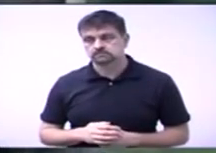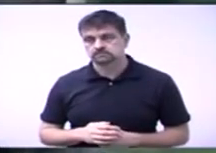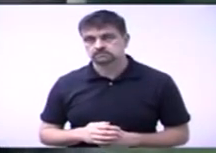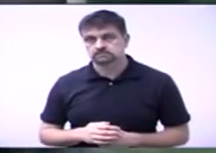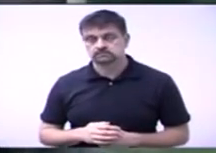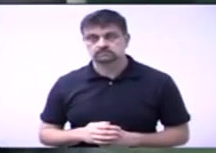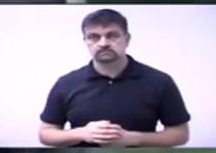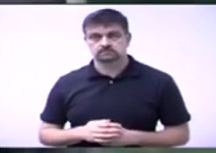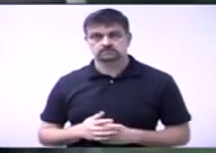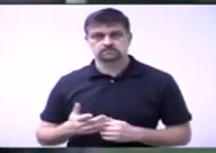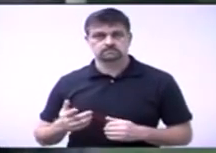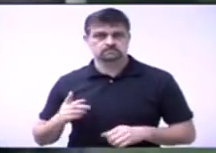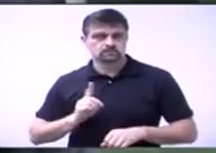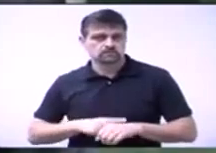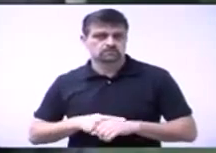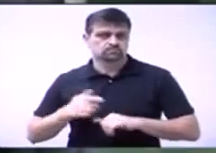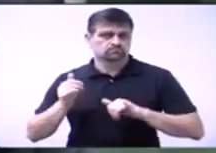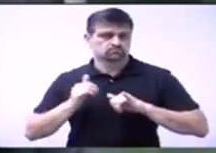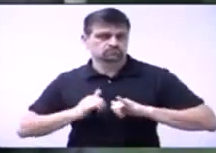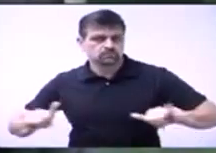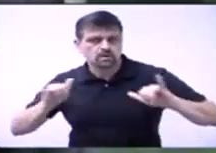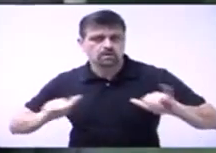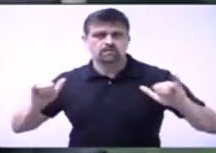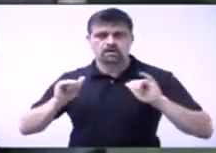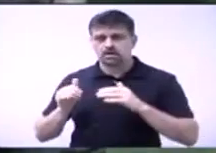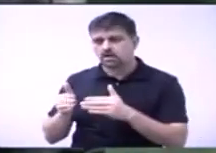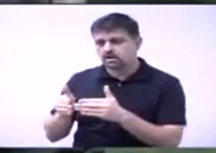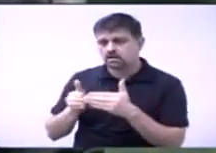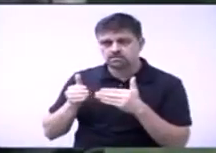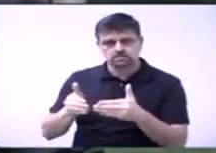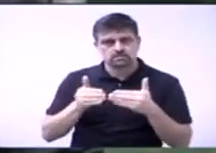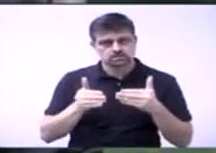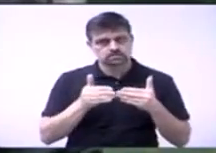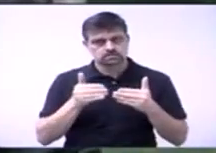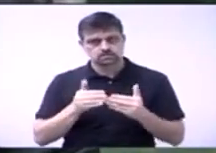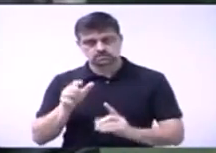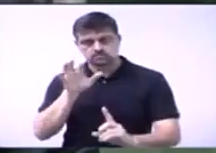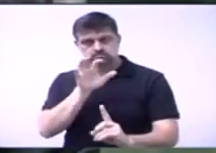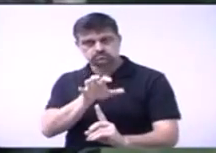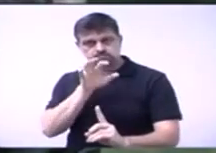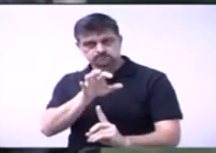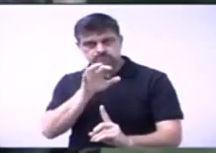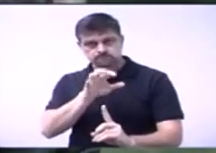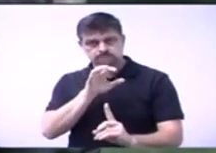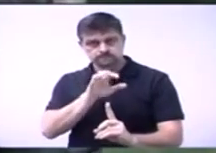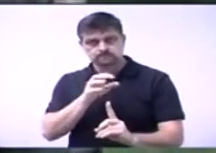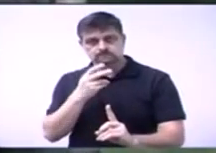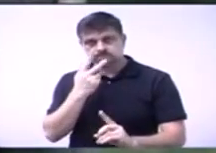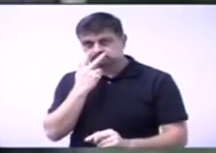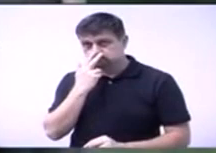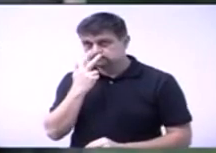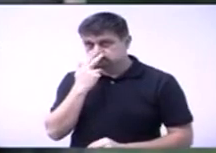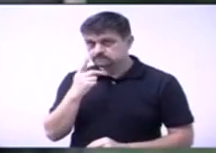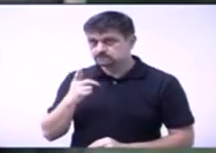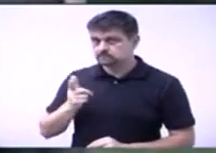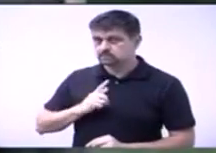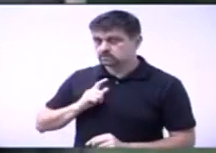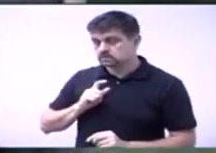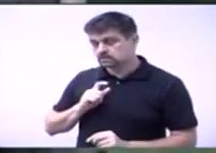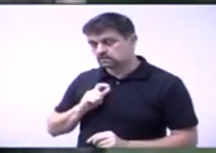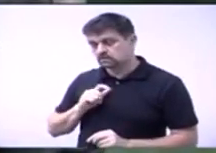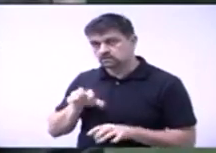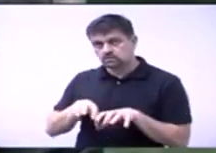de campanha, de apelo com as pessoas, parece que tem gente que